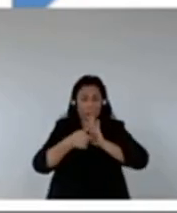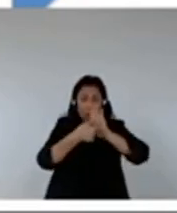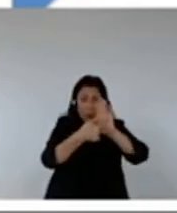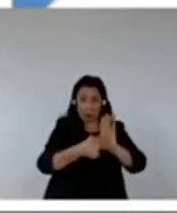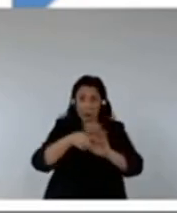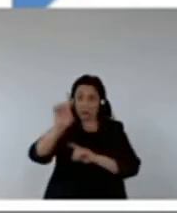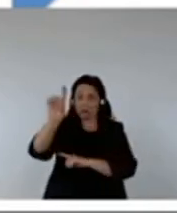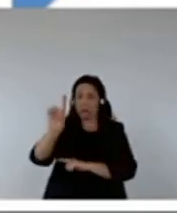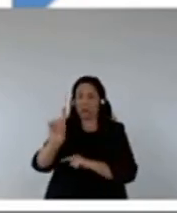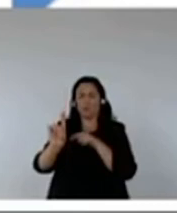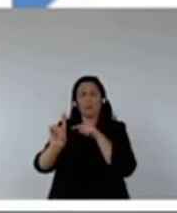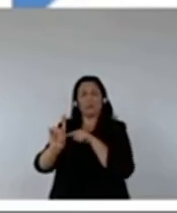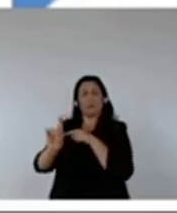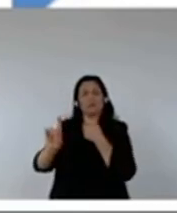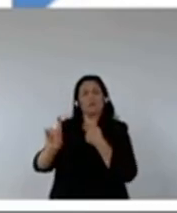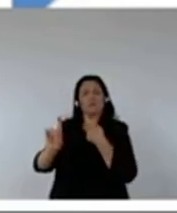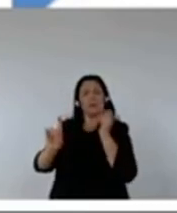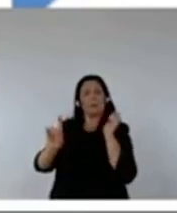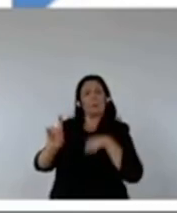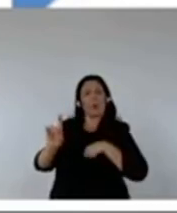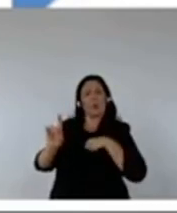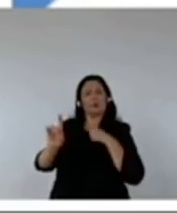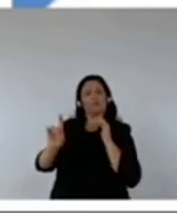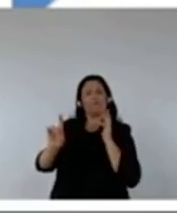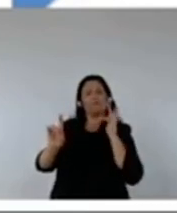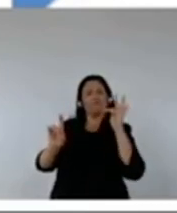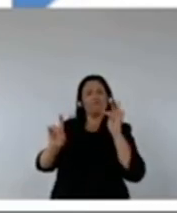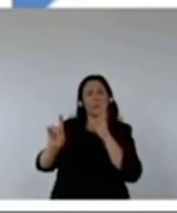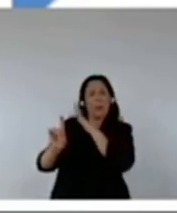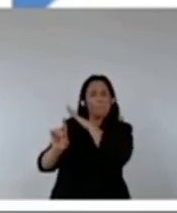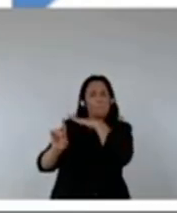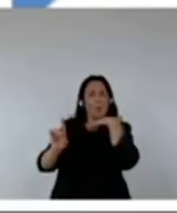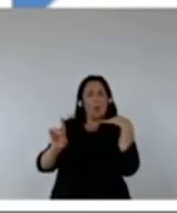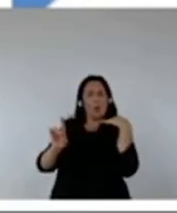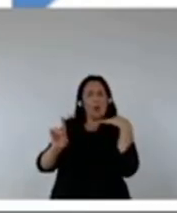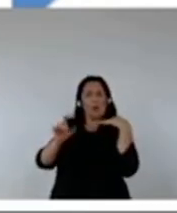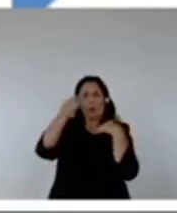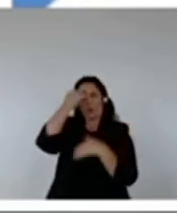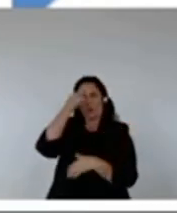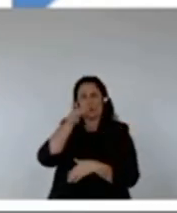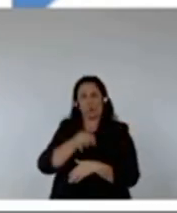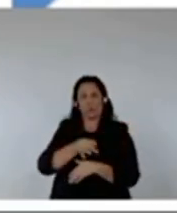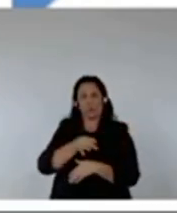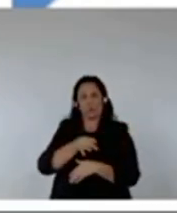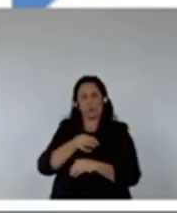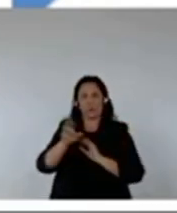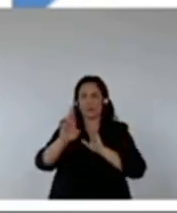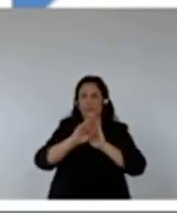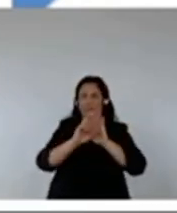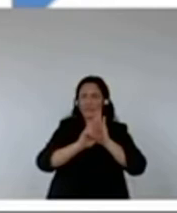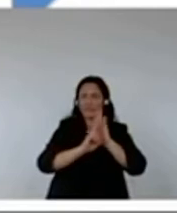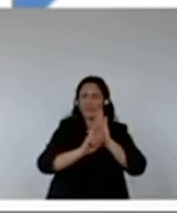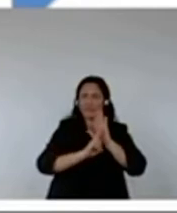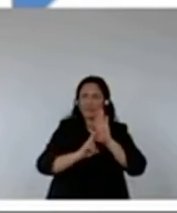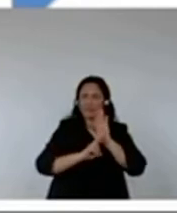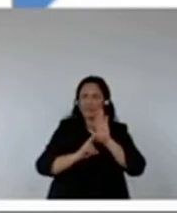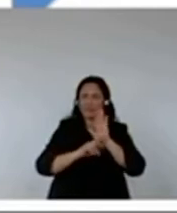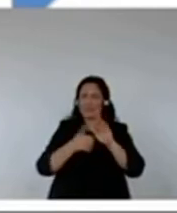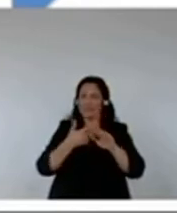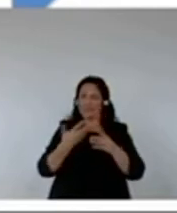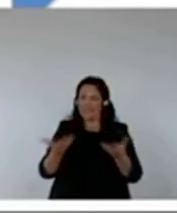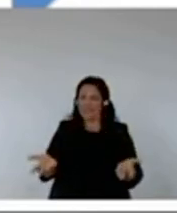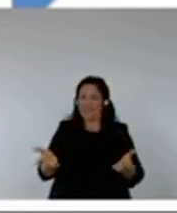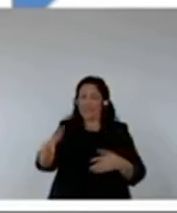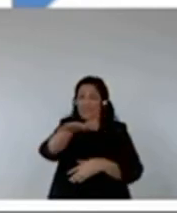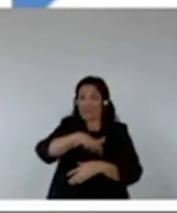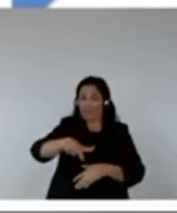direito de morrer com dignidade. Então, nesse cenário, que a questão da geriatria e da gerontologia tem avançado,